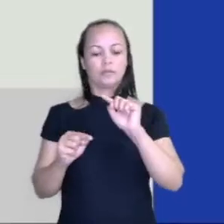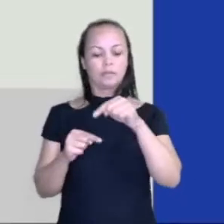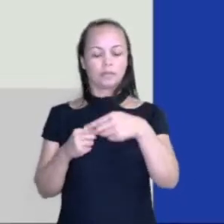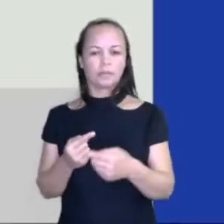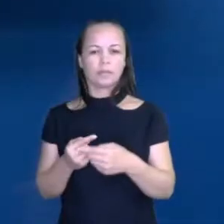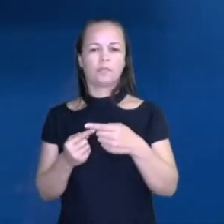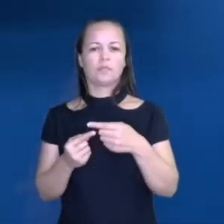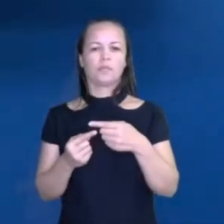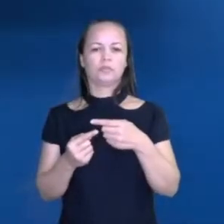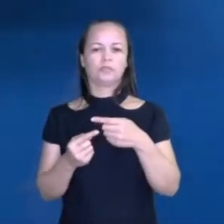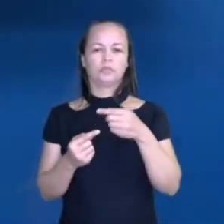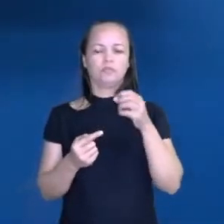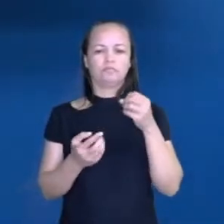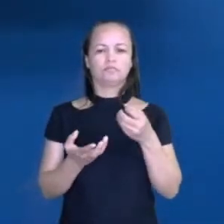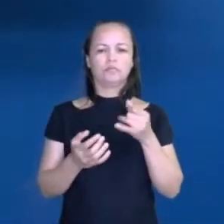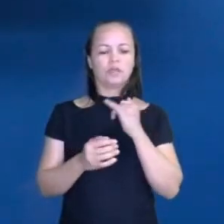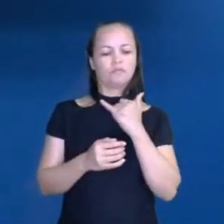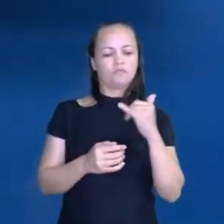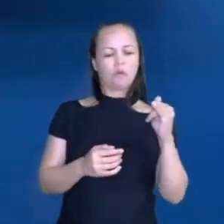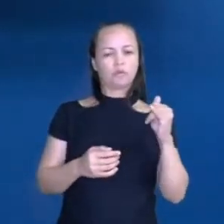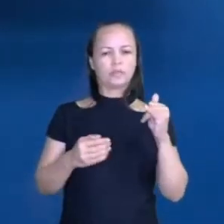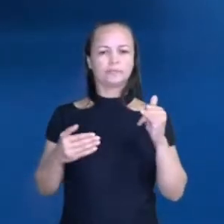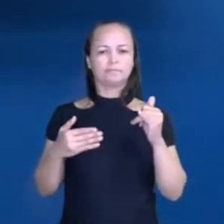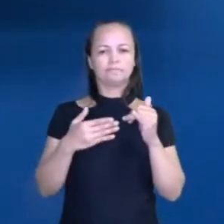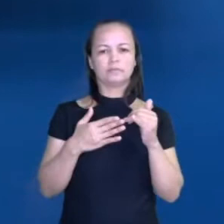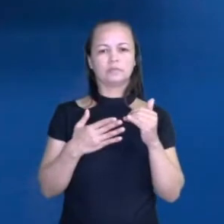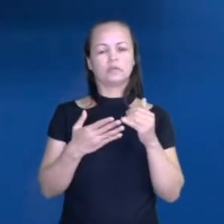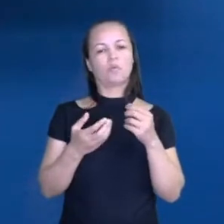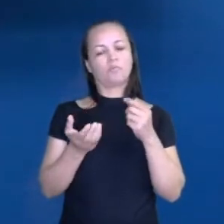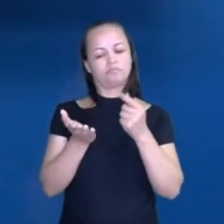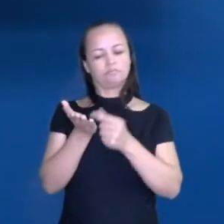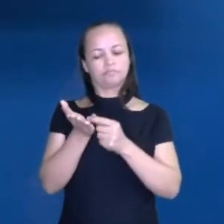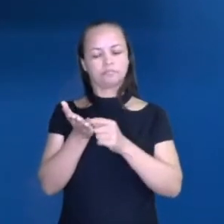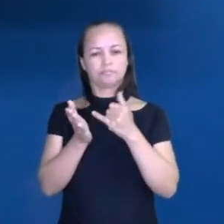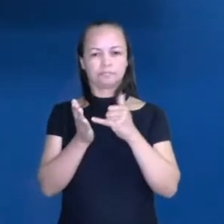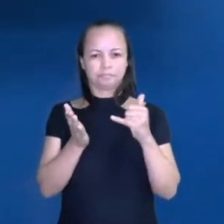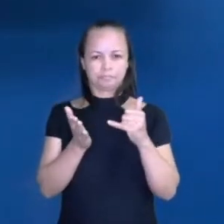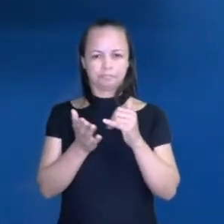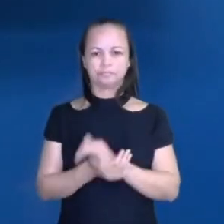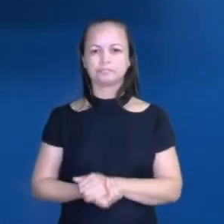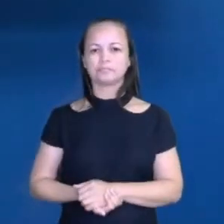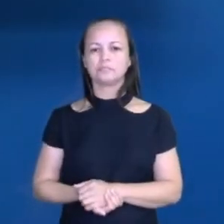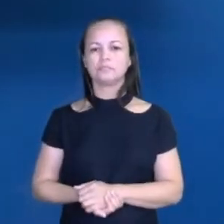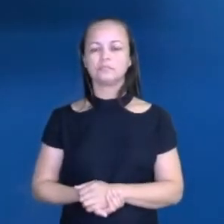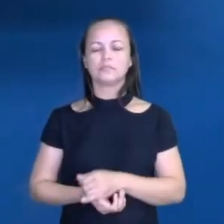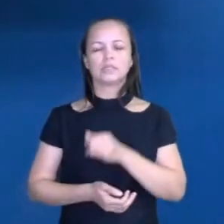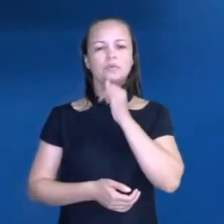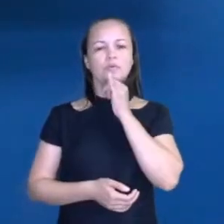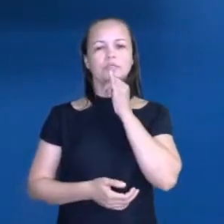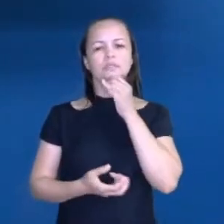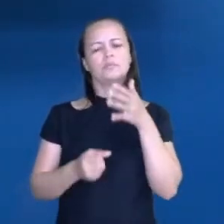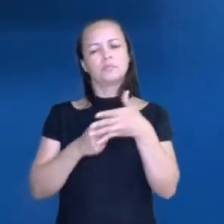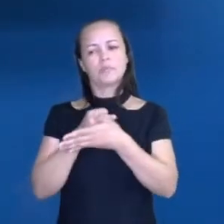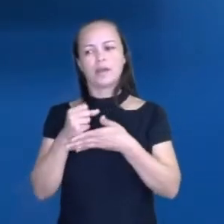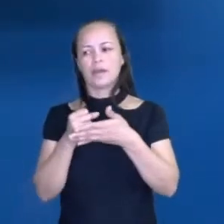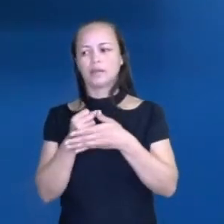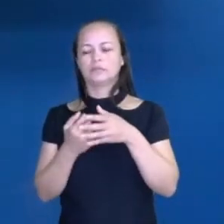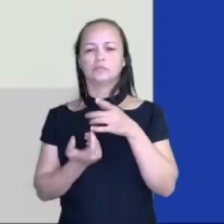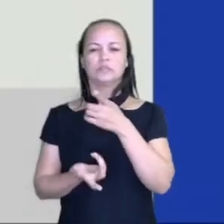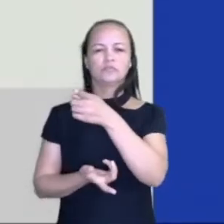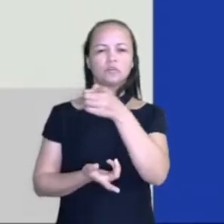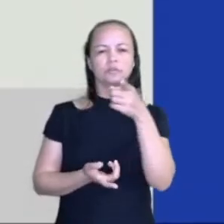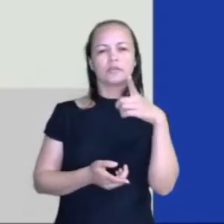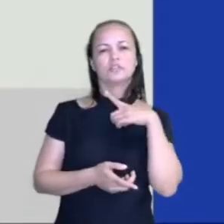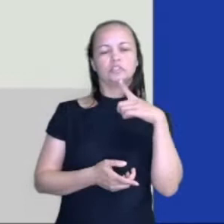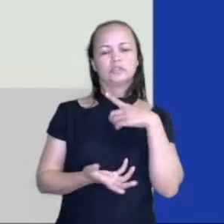de ter fornecido seja na circulação de uma bateria tá bom então vamos ver um exemplo bem básico aí que vocês